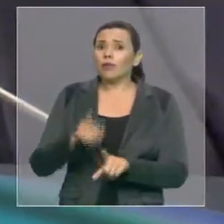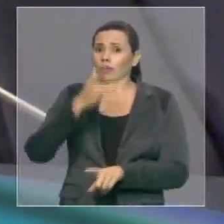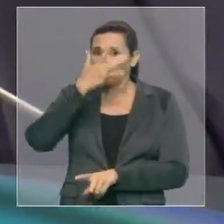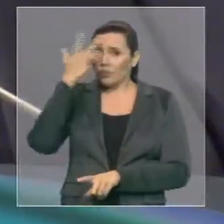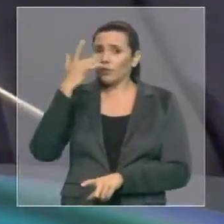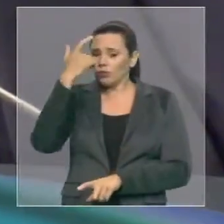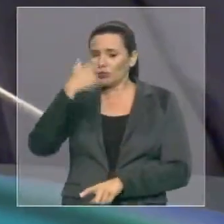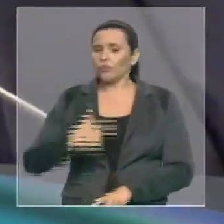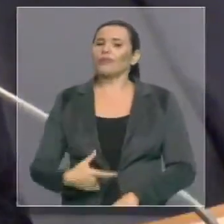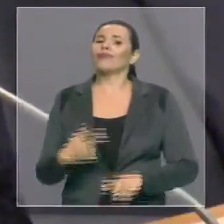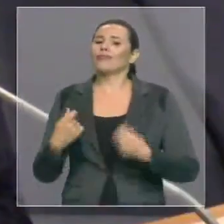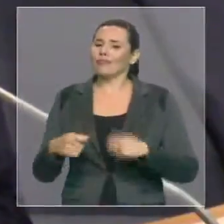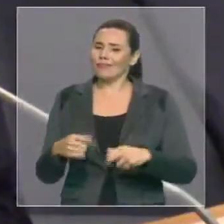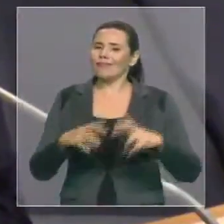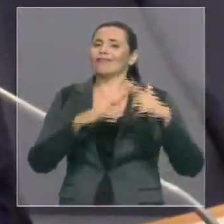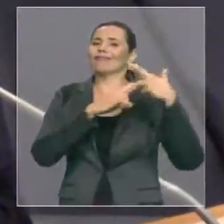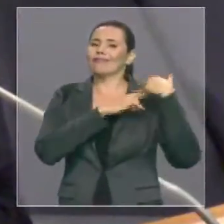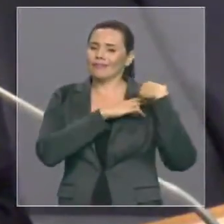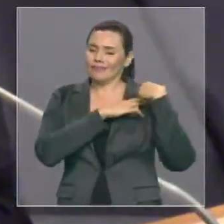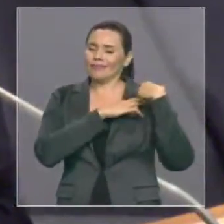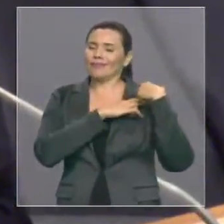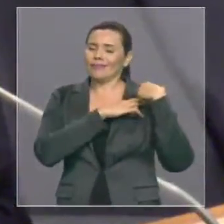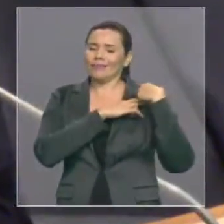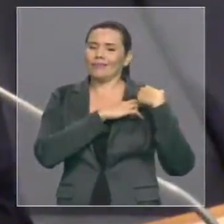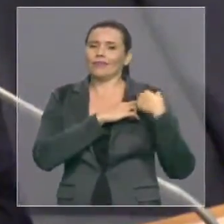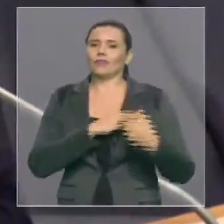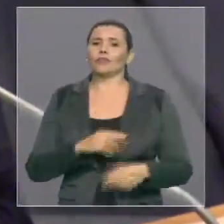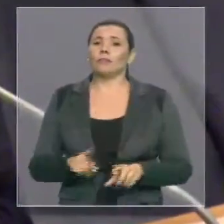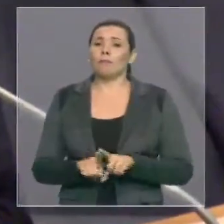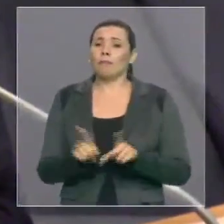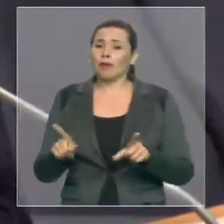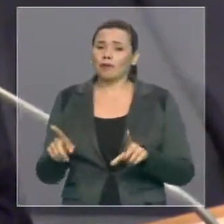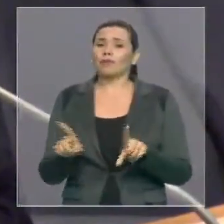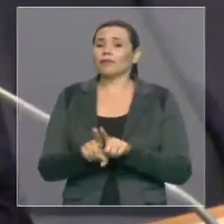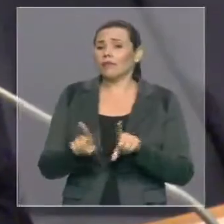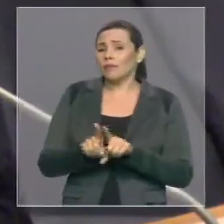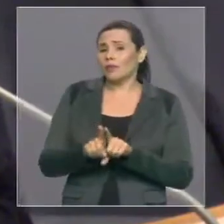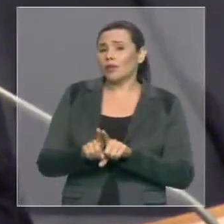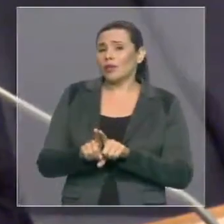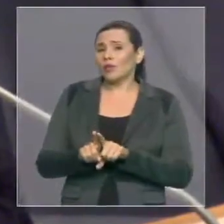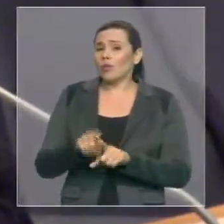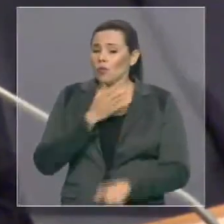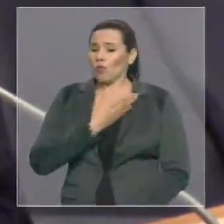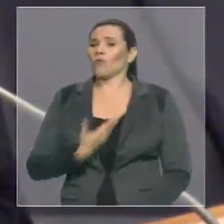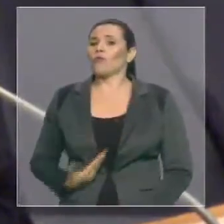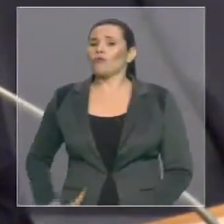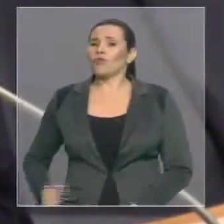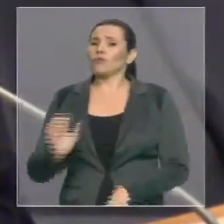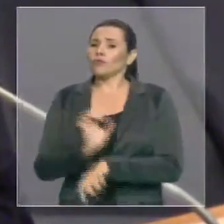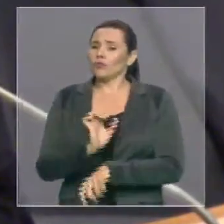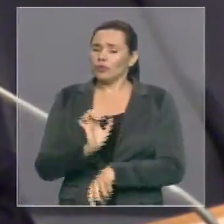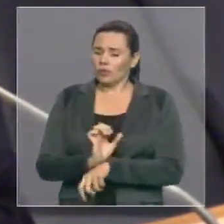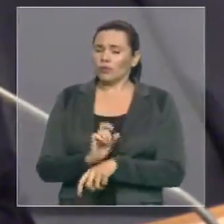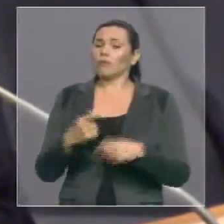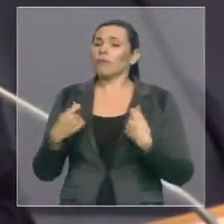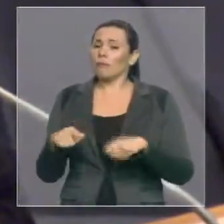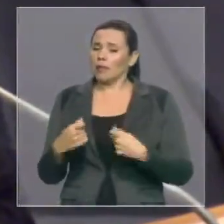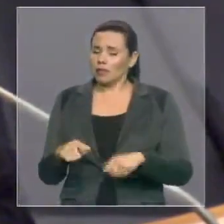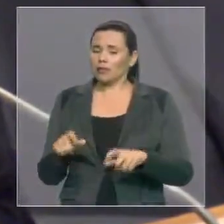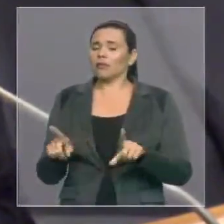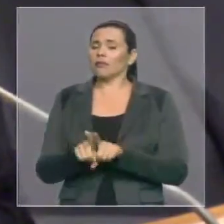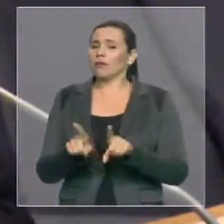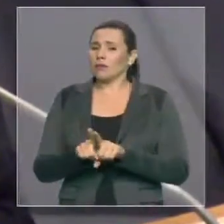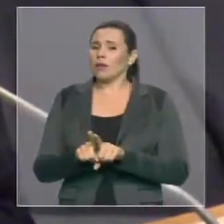só que não devemos nos eximir, o Estado, por exemplo, como o senhor citou o caso de Colinas,